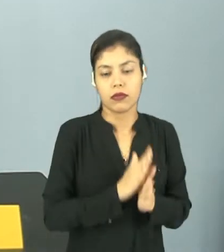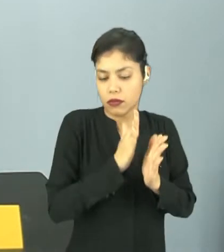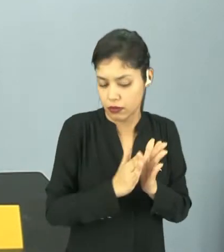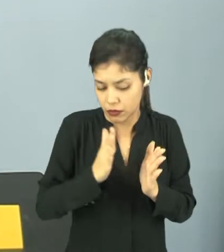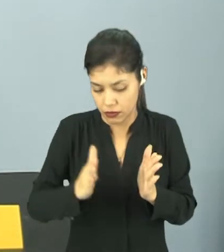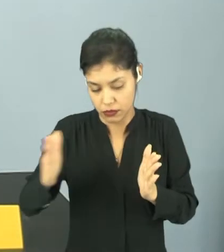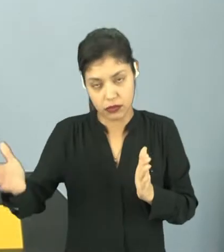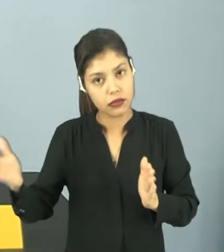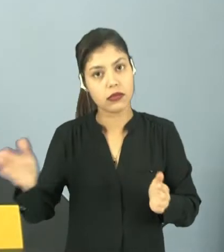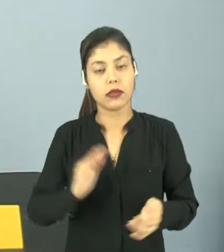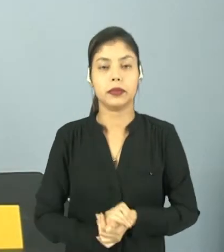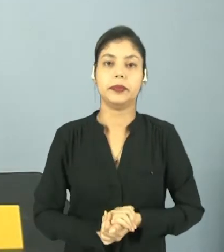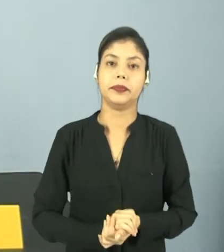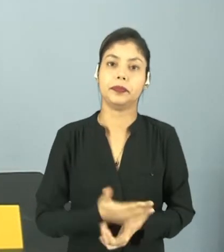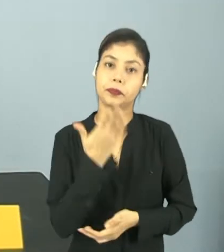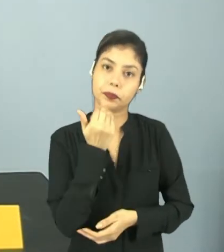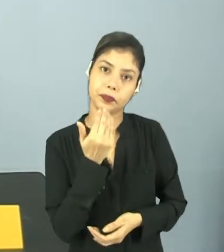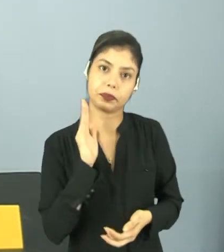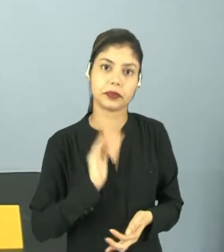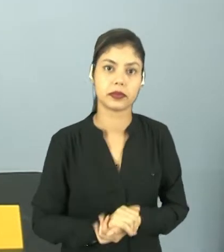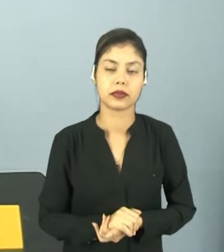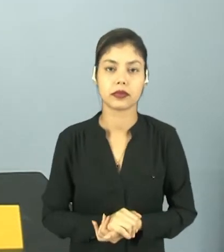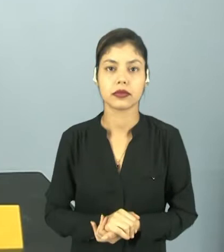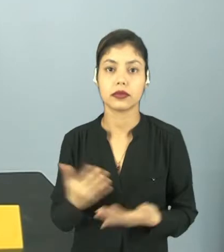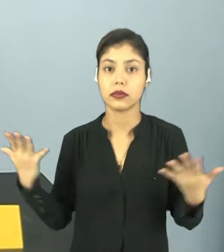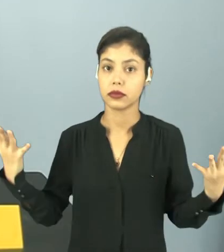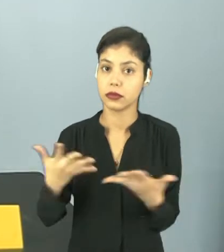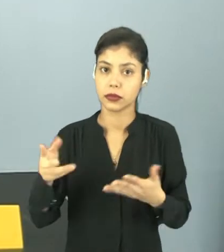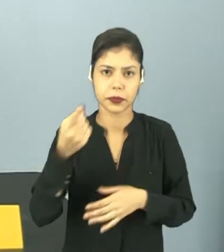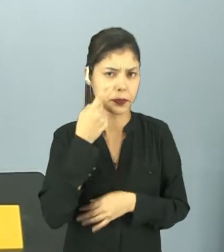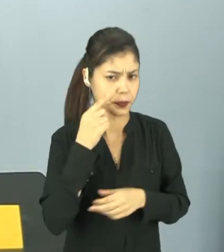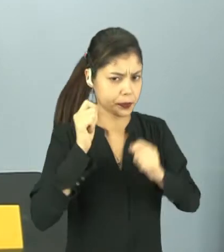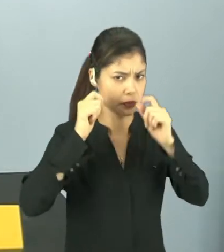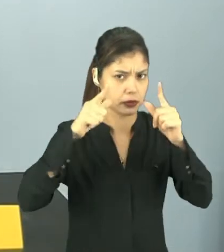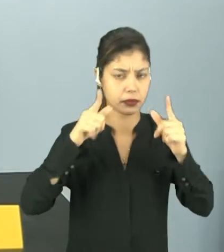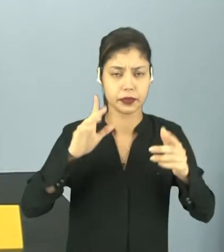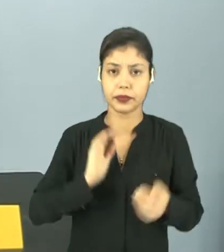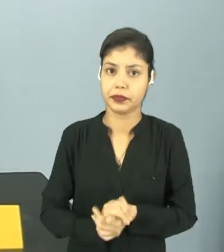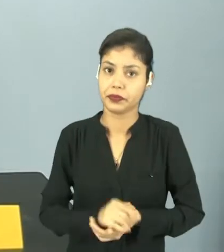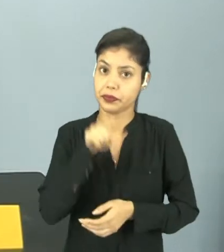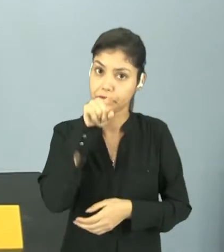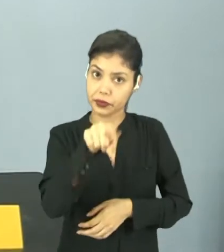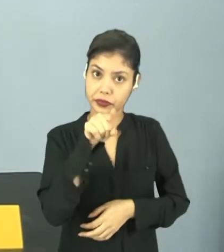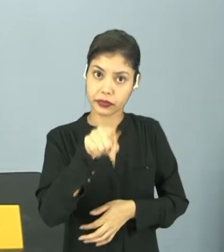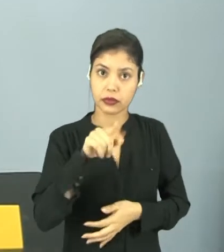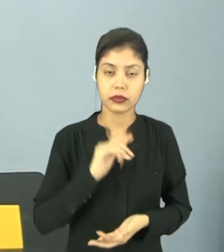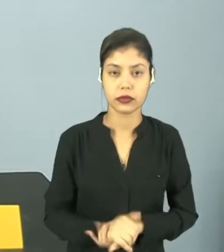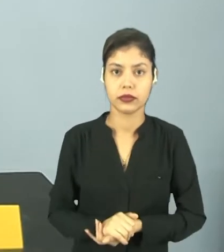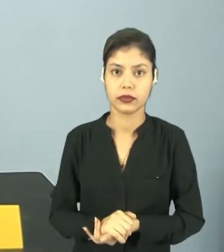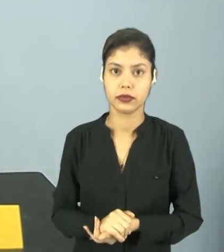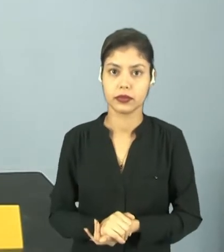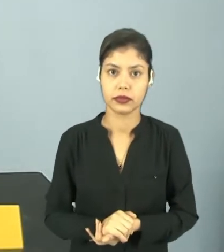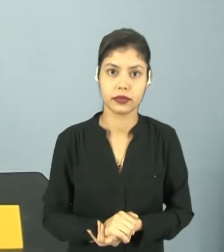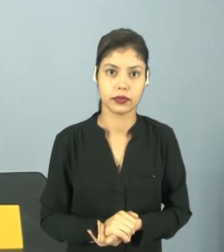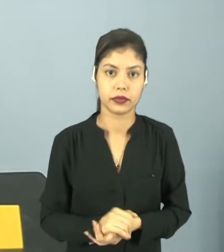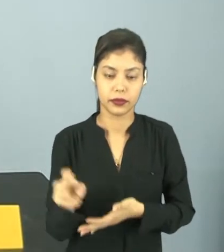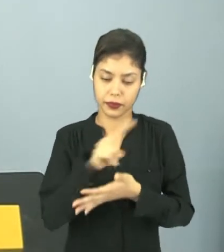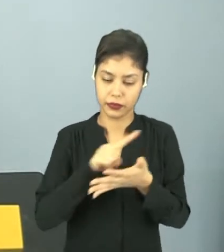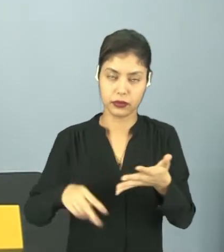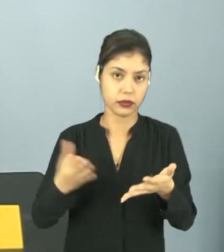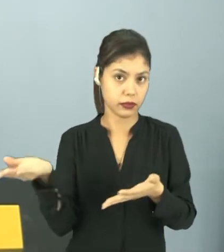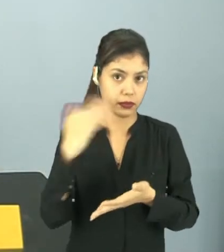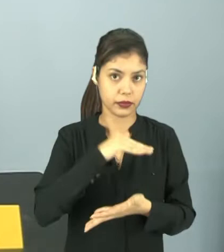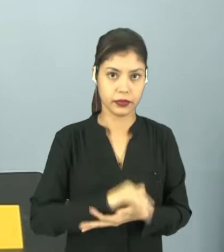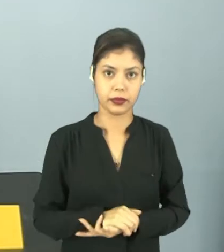partilha dos alimentos. Agora preste atenção nesse pedaço dessa leitura, vamos